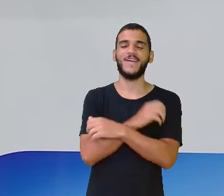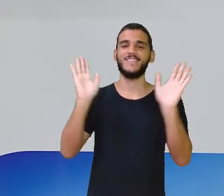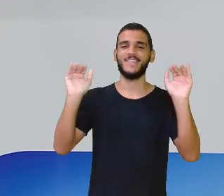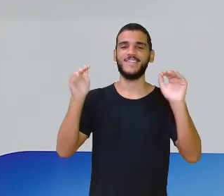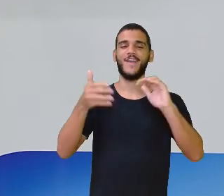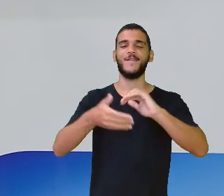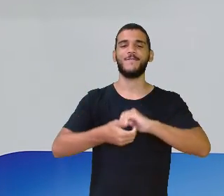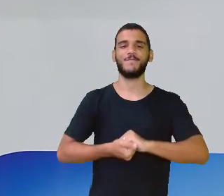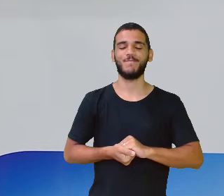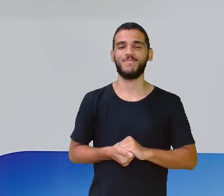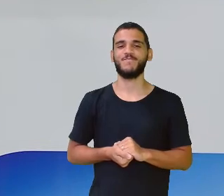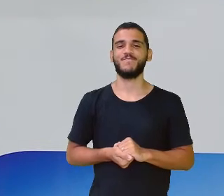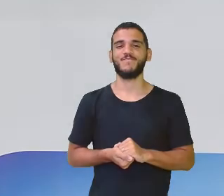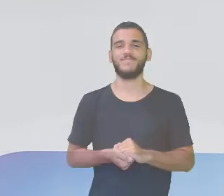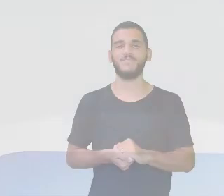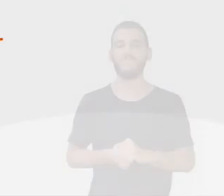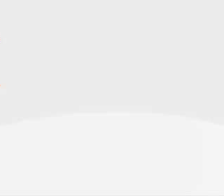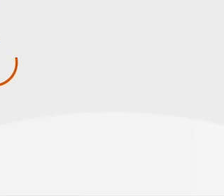até a próxima.